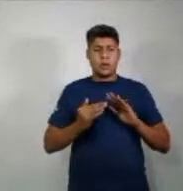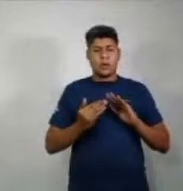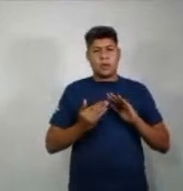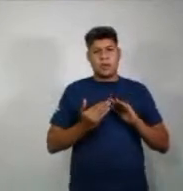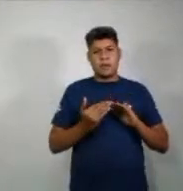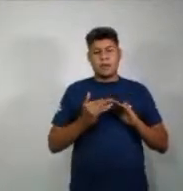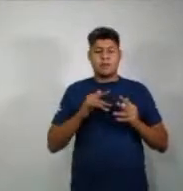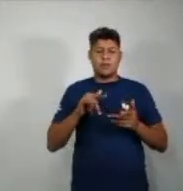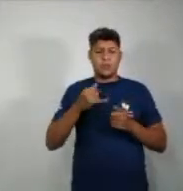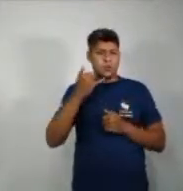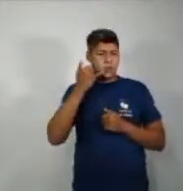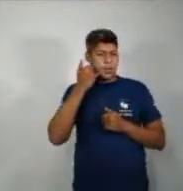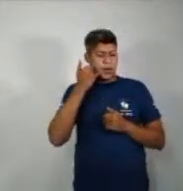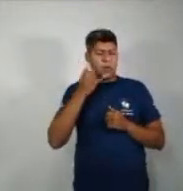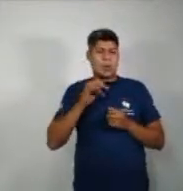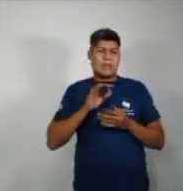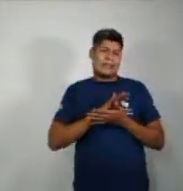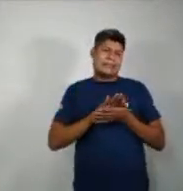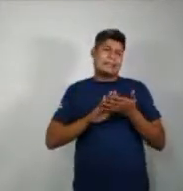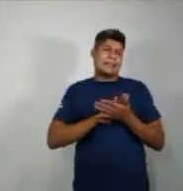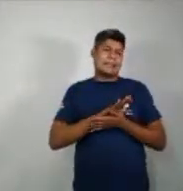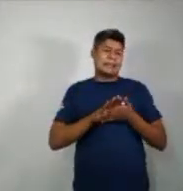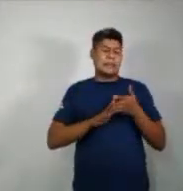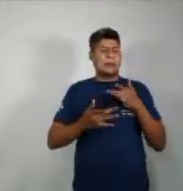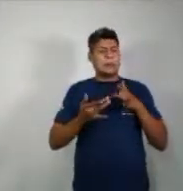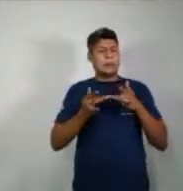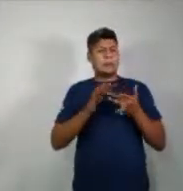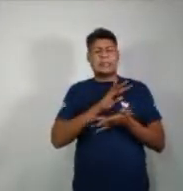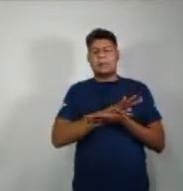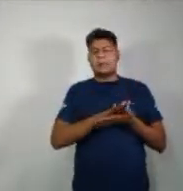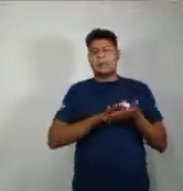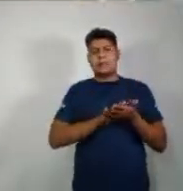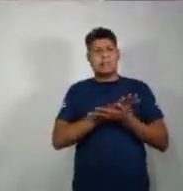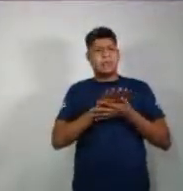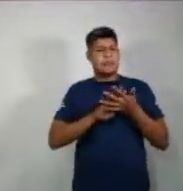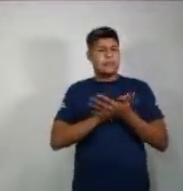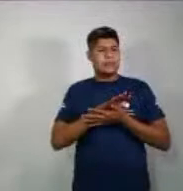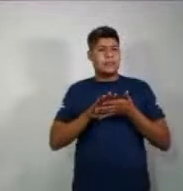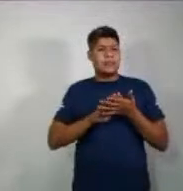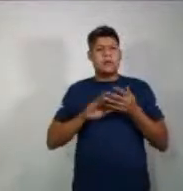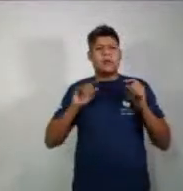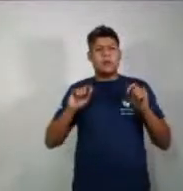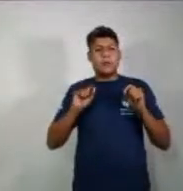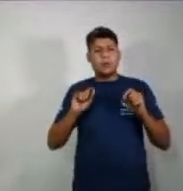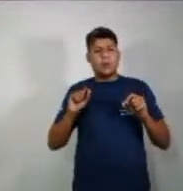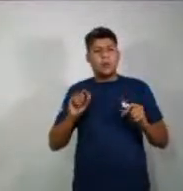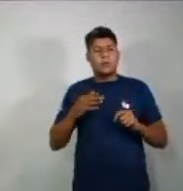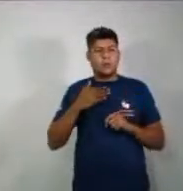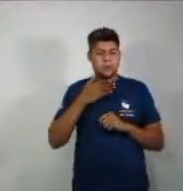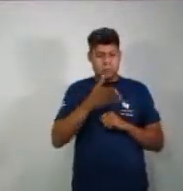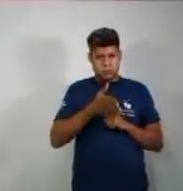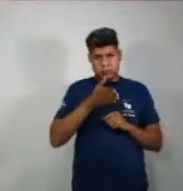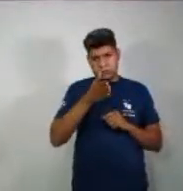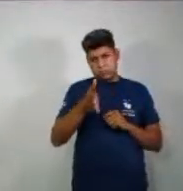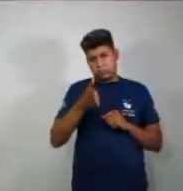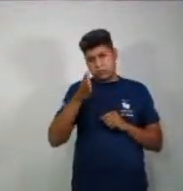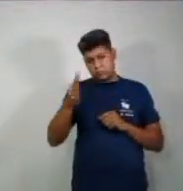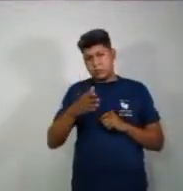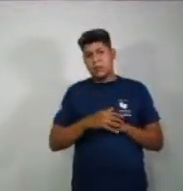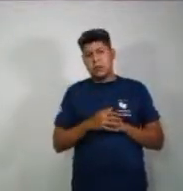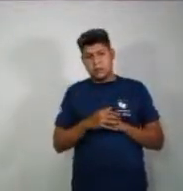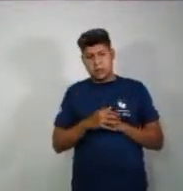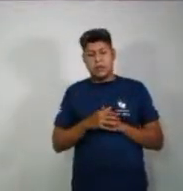tinha celular, não tinha nada. Vai batendo aqui, não tá, vai batendo ali, não está, vai nas redações, vai, até que ele vai